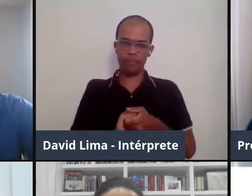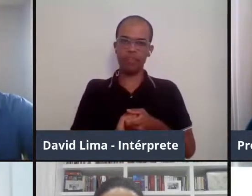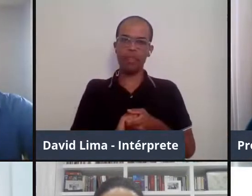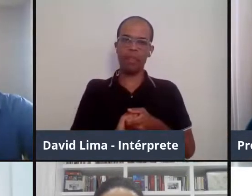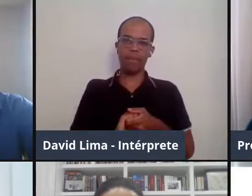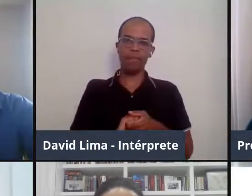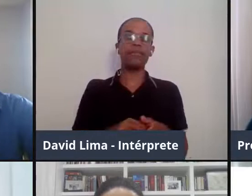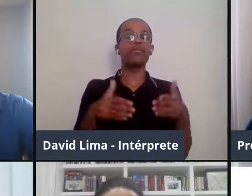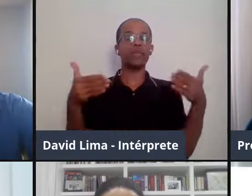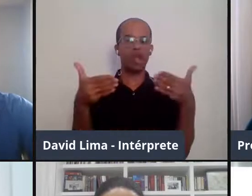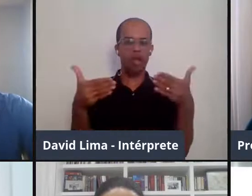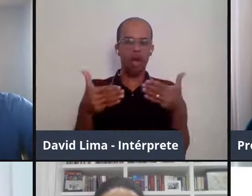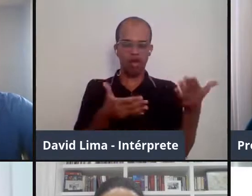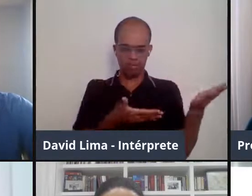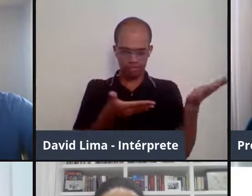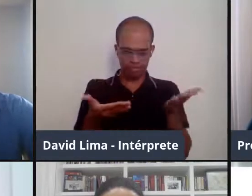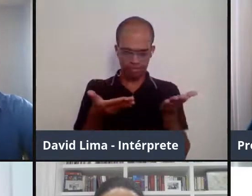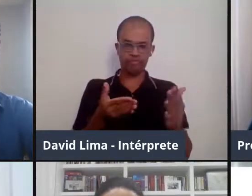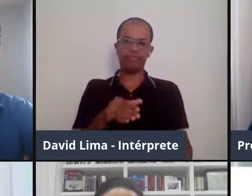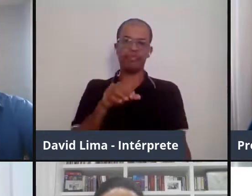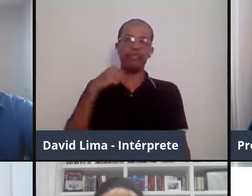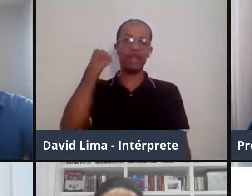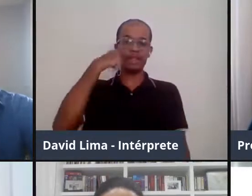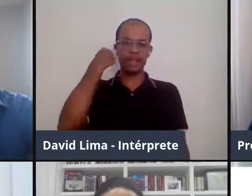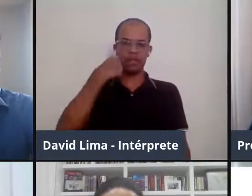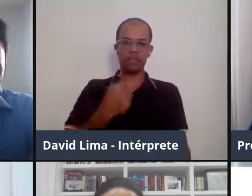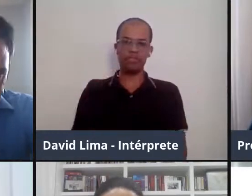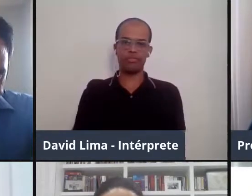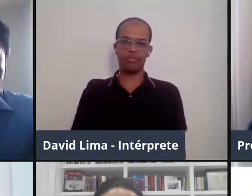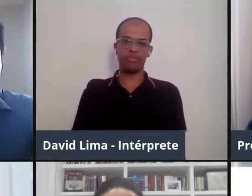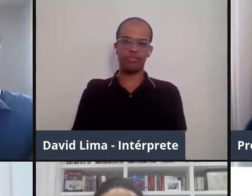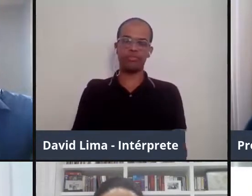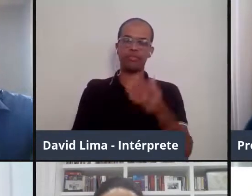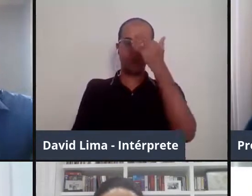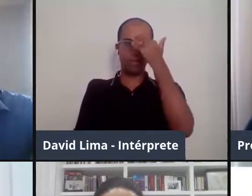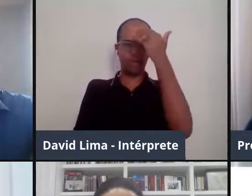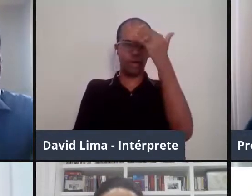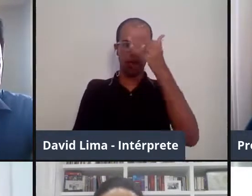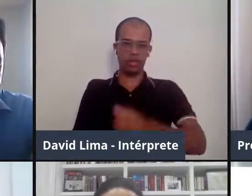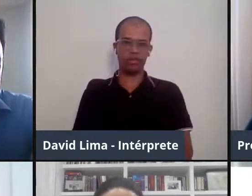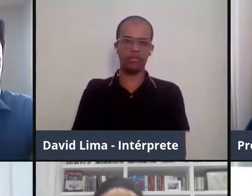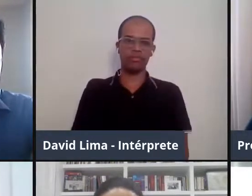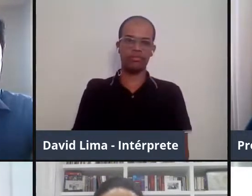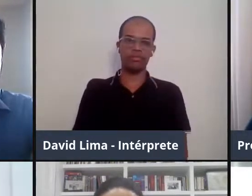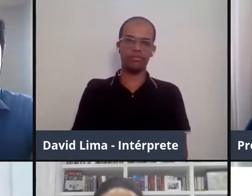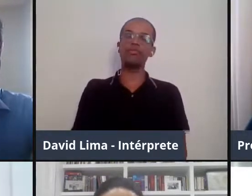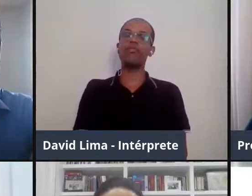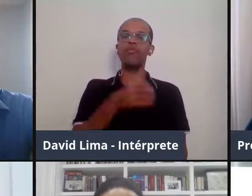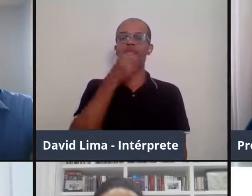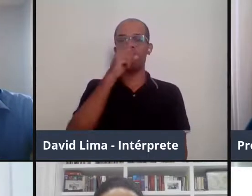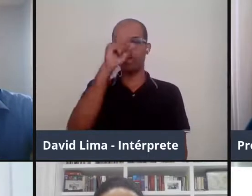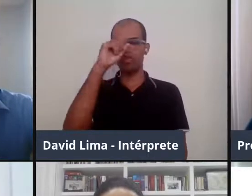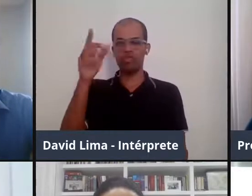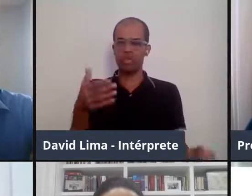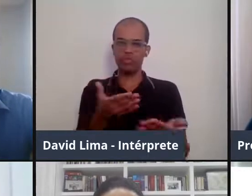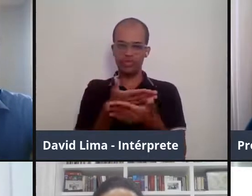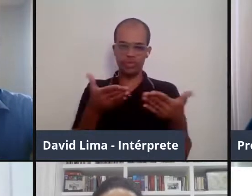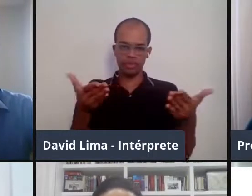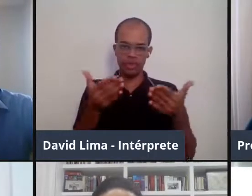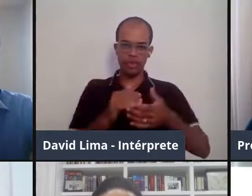A palavra está com o senhor, senador Paulo Paim. Obrigado, Matheus. Bom dia a todos e a